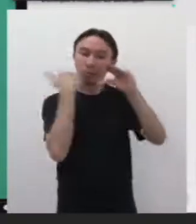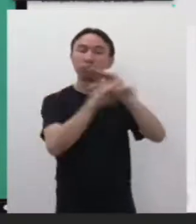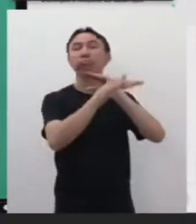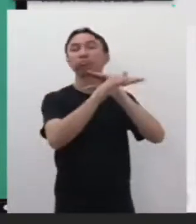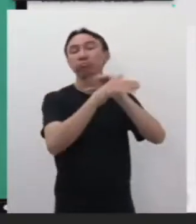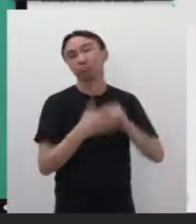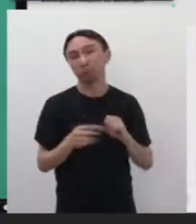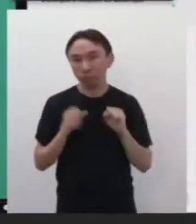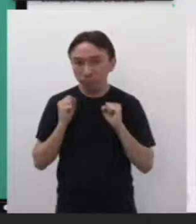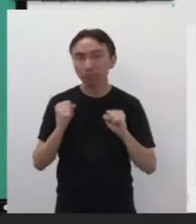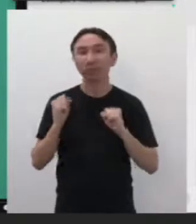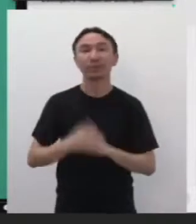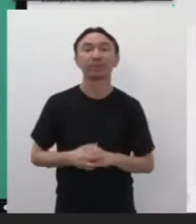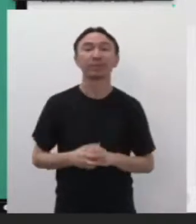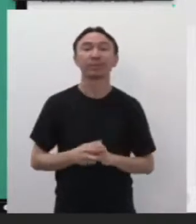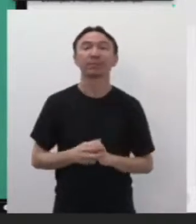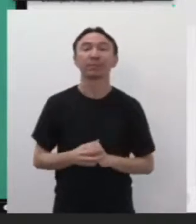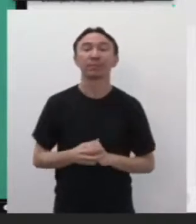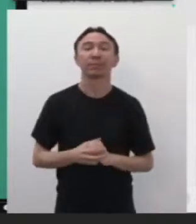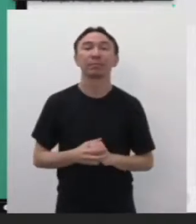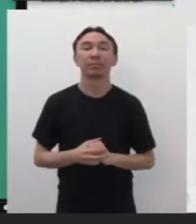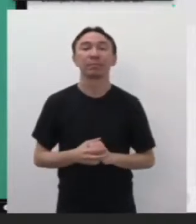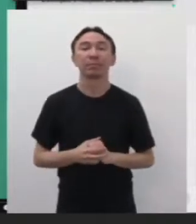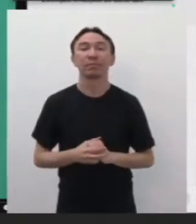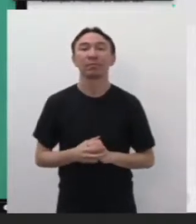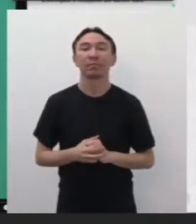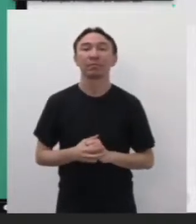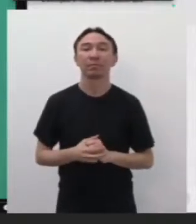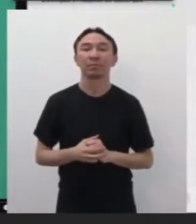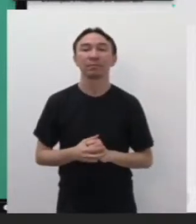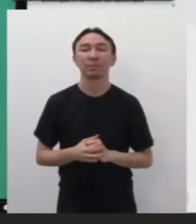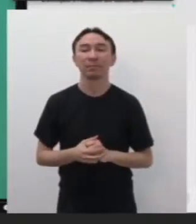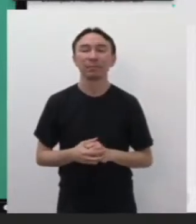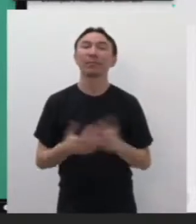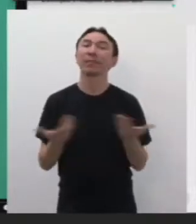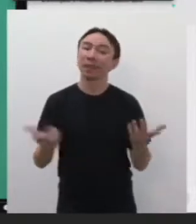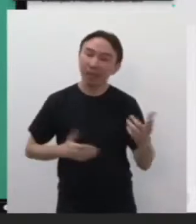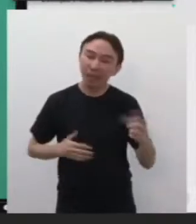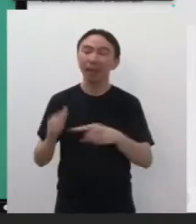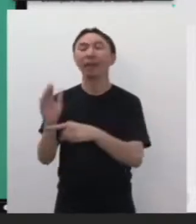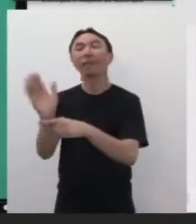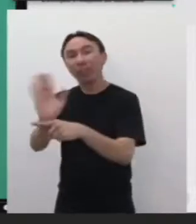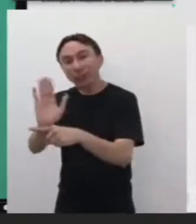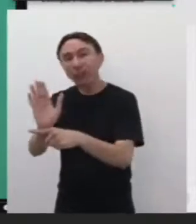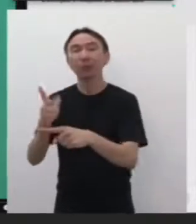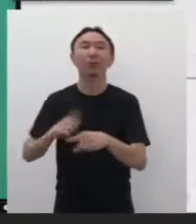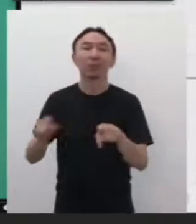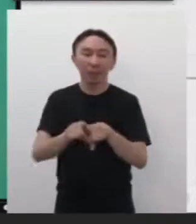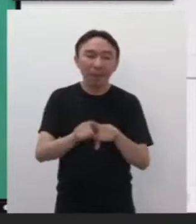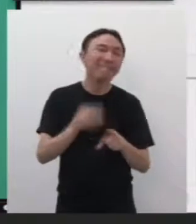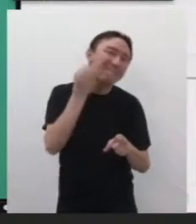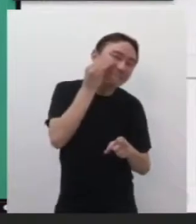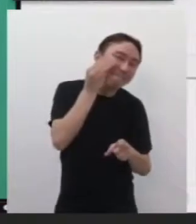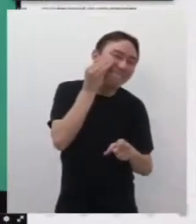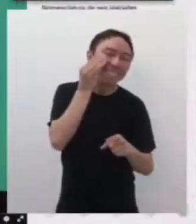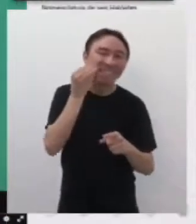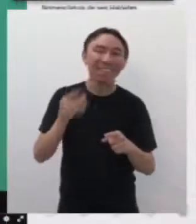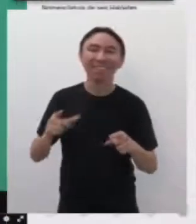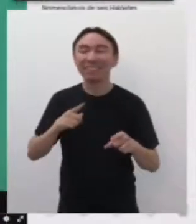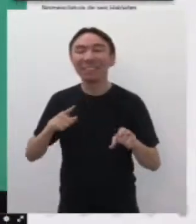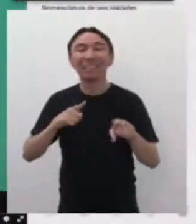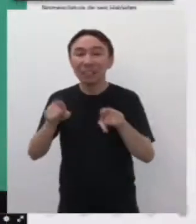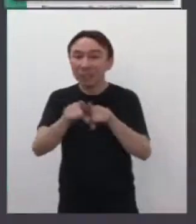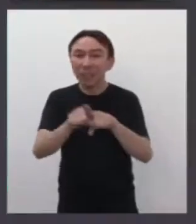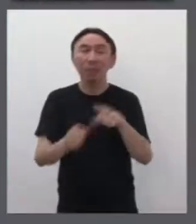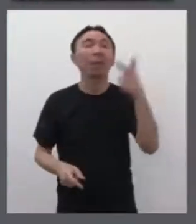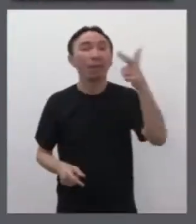conteúdo. Além da aula em vídeo, do teste de verificação, a gente também tem o que a gente chama aqui de material de